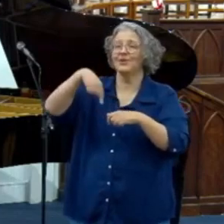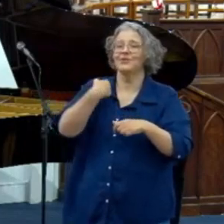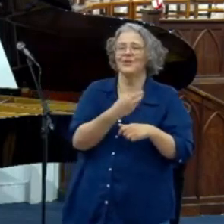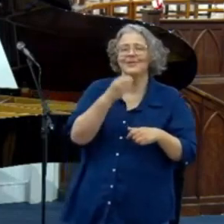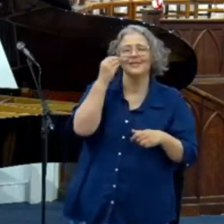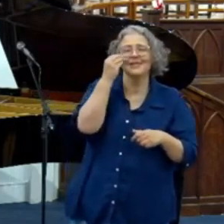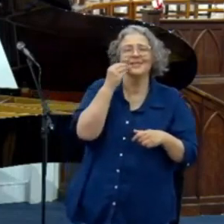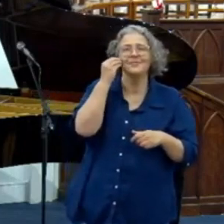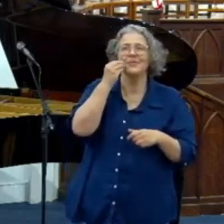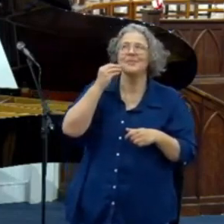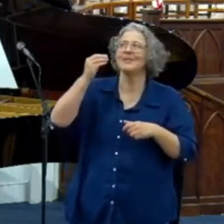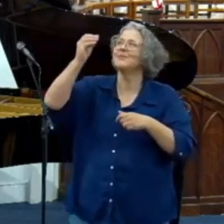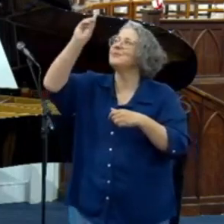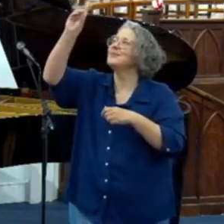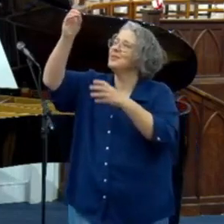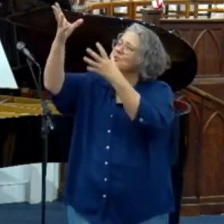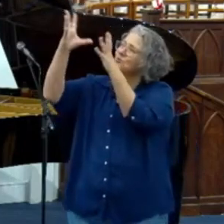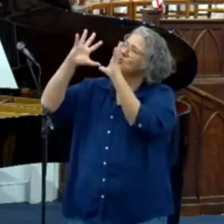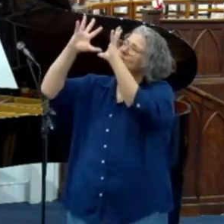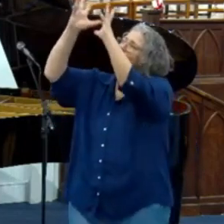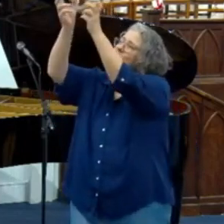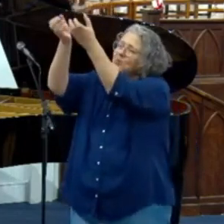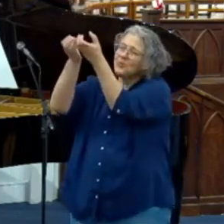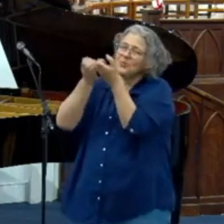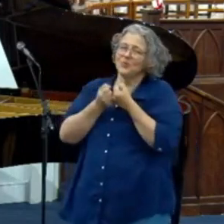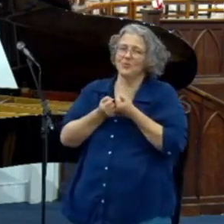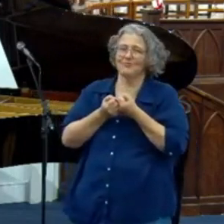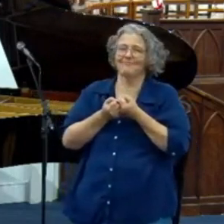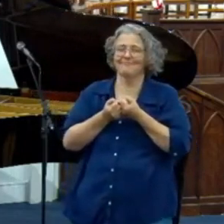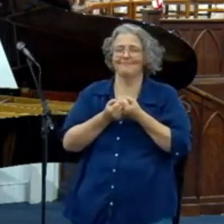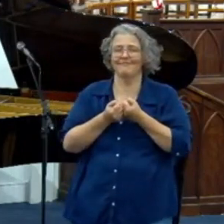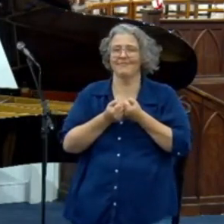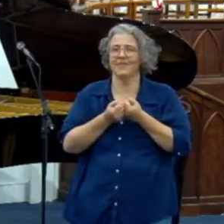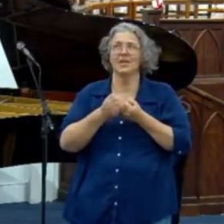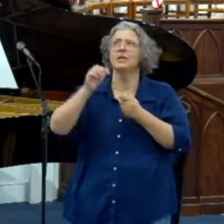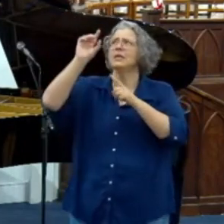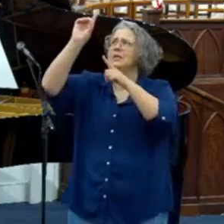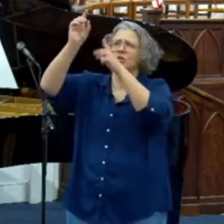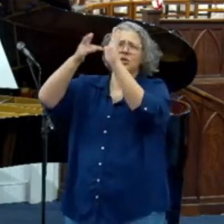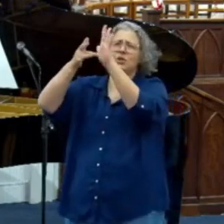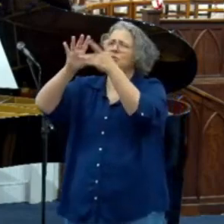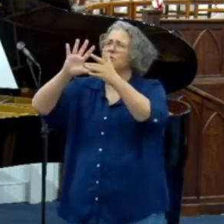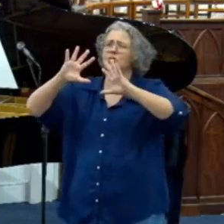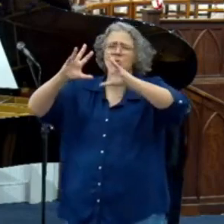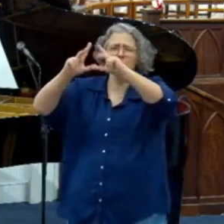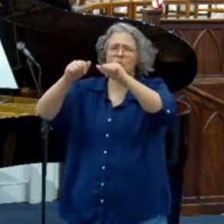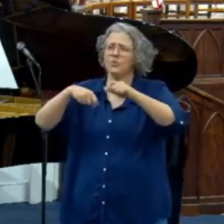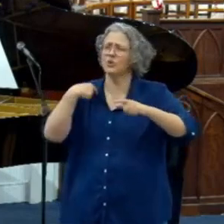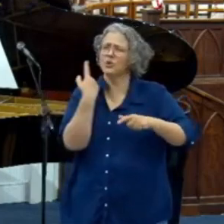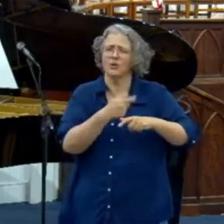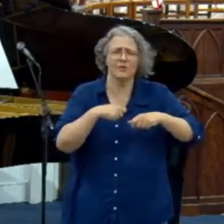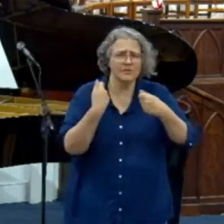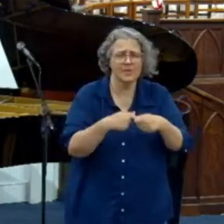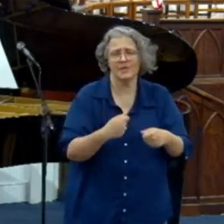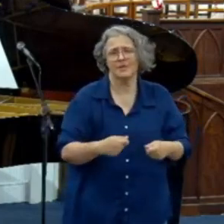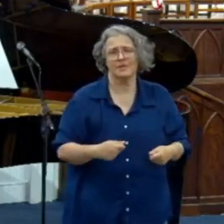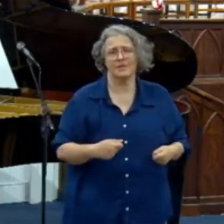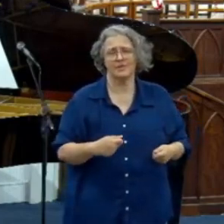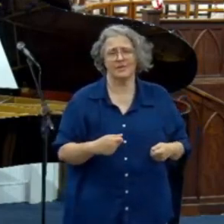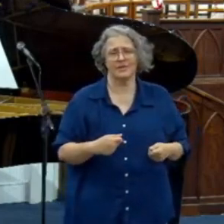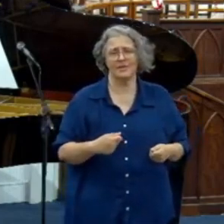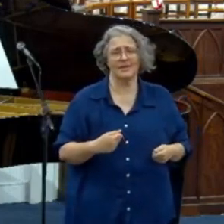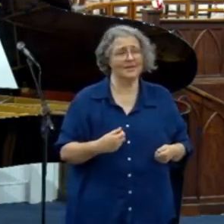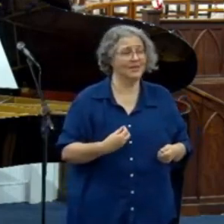a plenitude de Deus. Jesus é tudo o que precisamos, mas só se nos vemos como